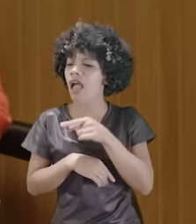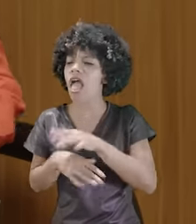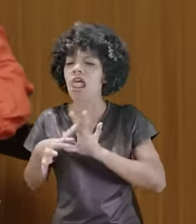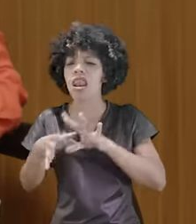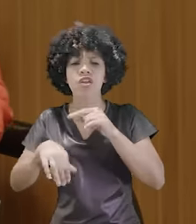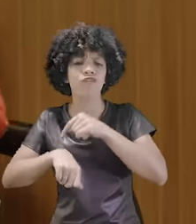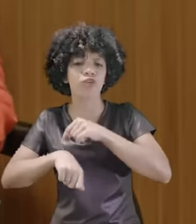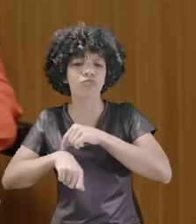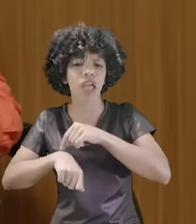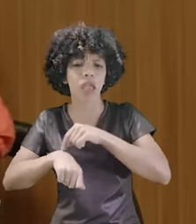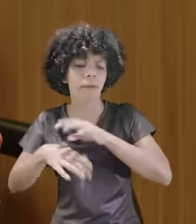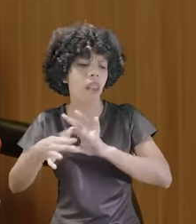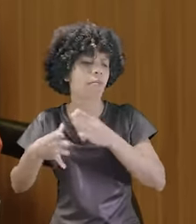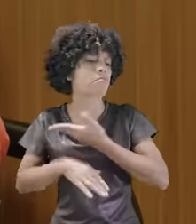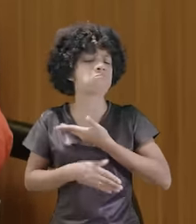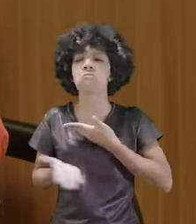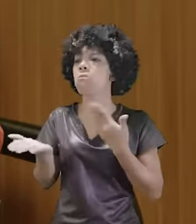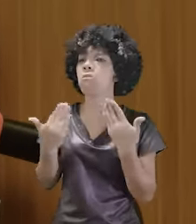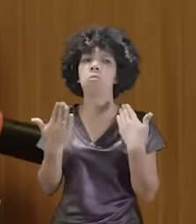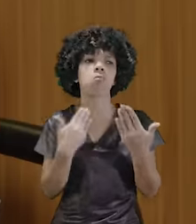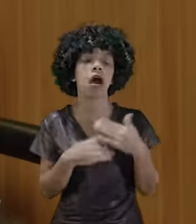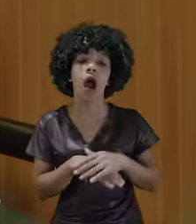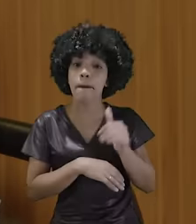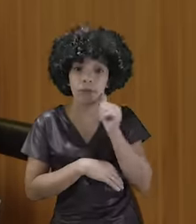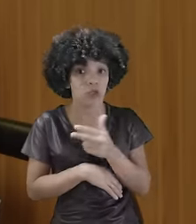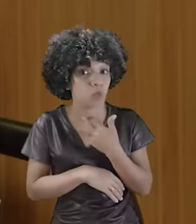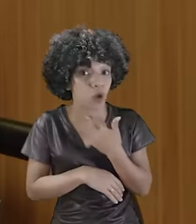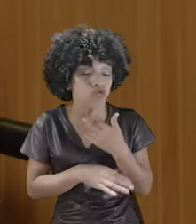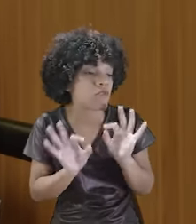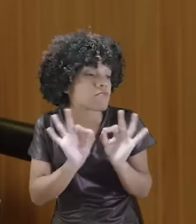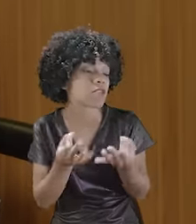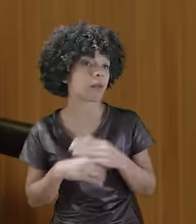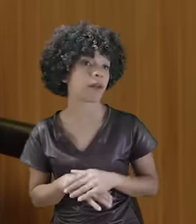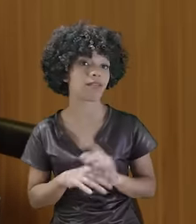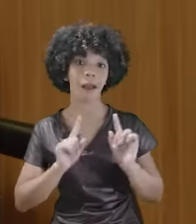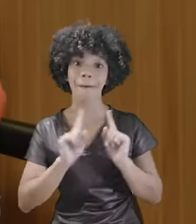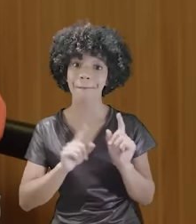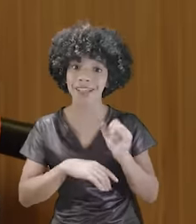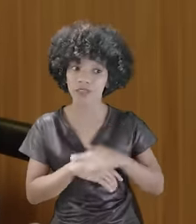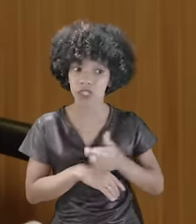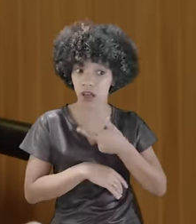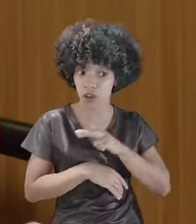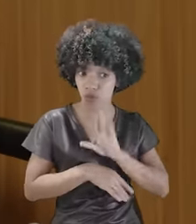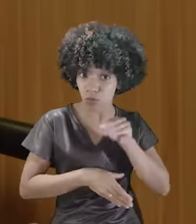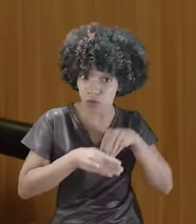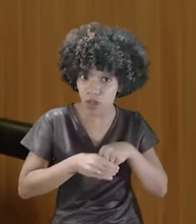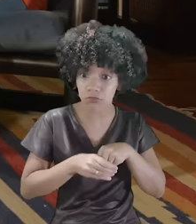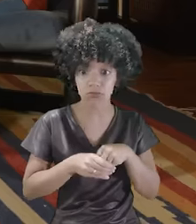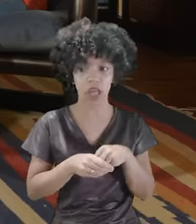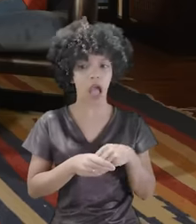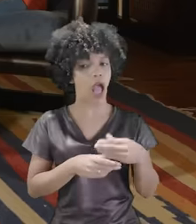tempo dele fazer amigo a vida é simples eles têm vida melhor da nossa vida mas se você vai no religião